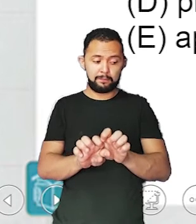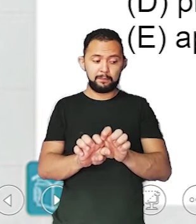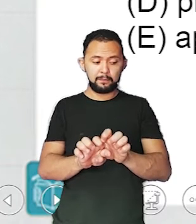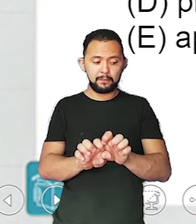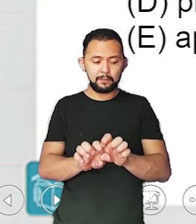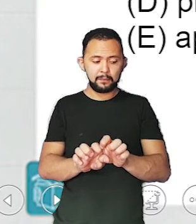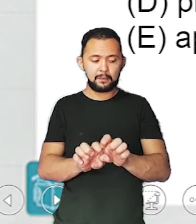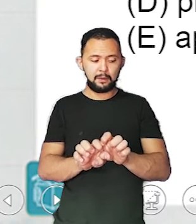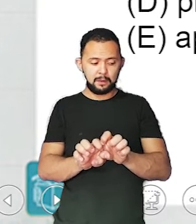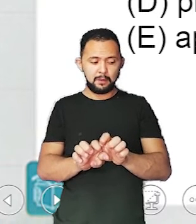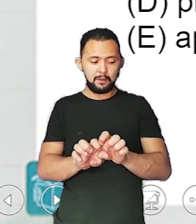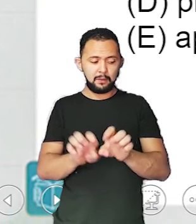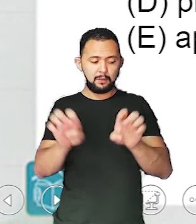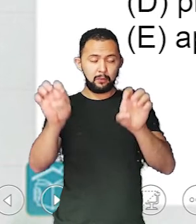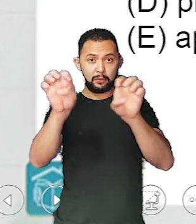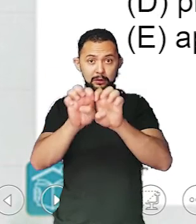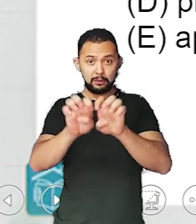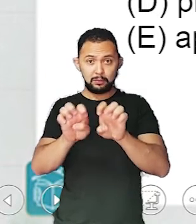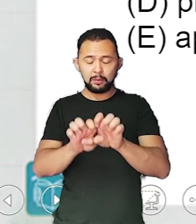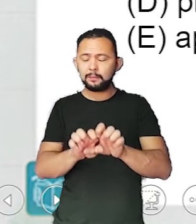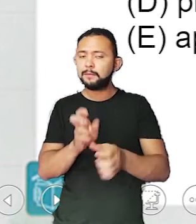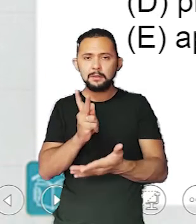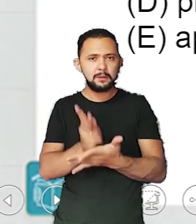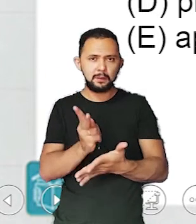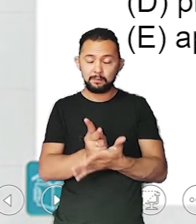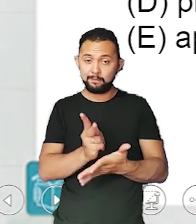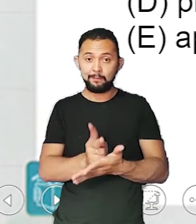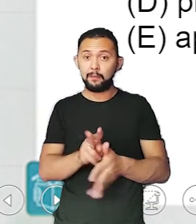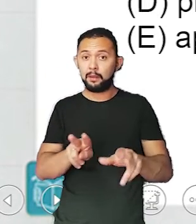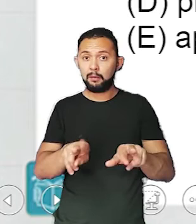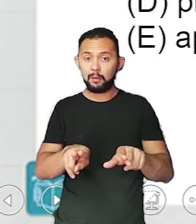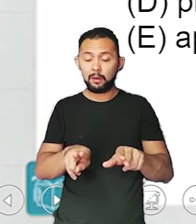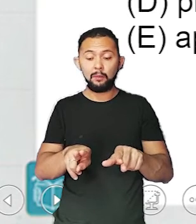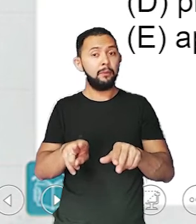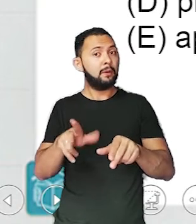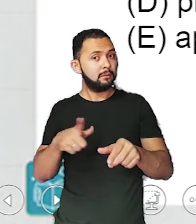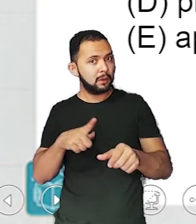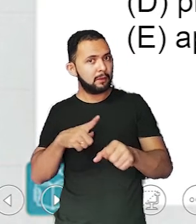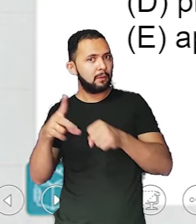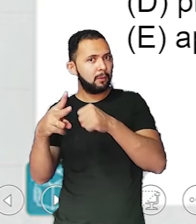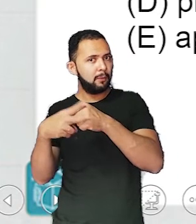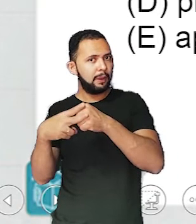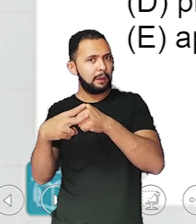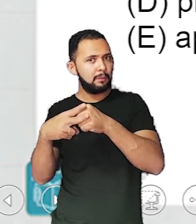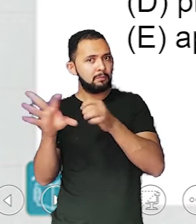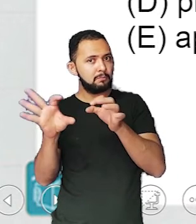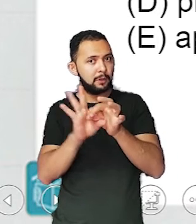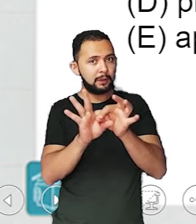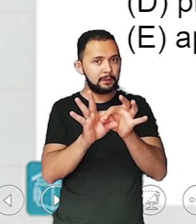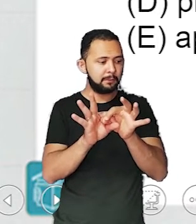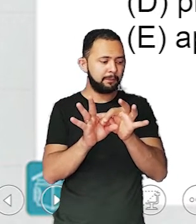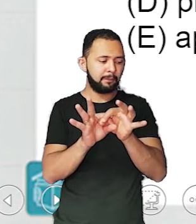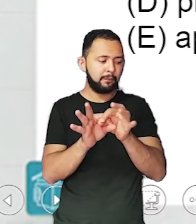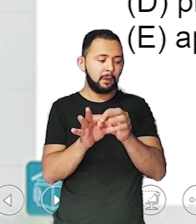conseguindo acertar o V aqui, vai dar certo, uma hora a gente se ajusta. Então nós temos o verbo de ligação, né? E aqui eu tenho, né,